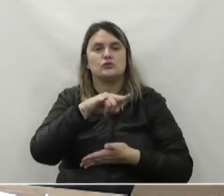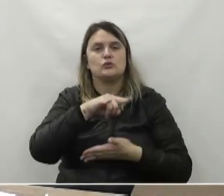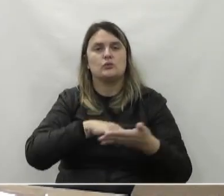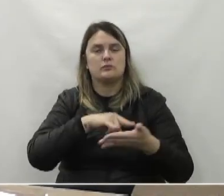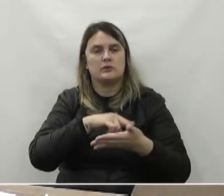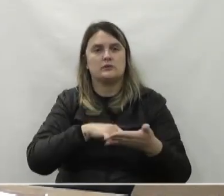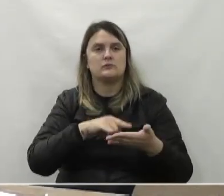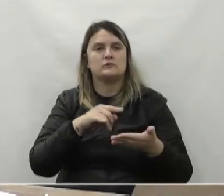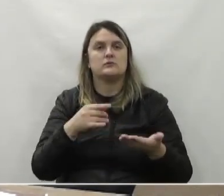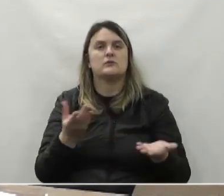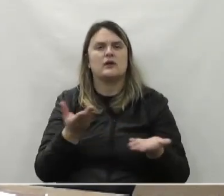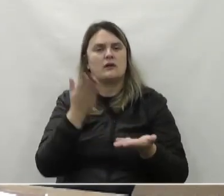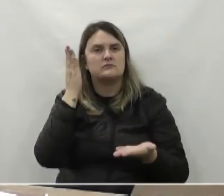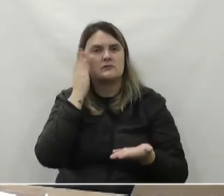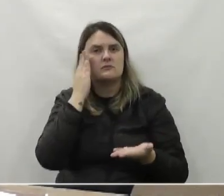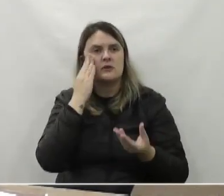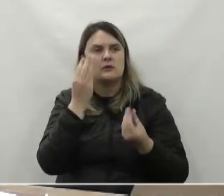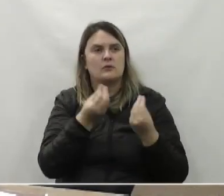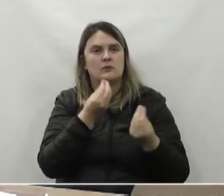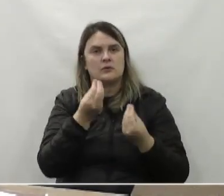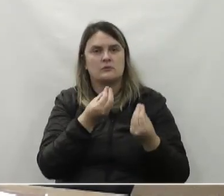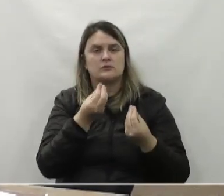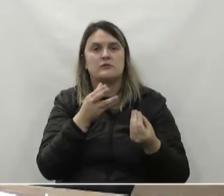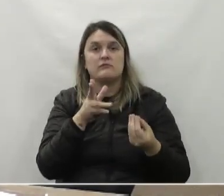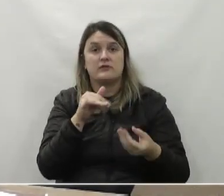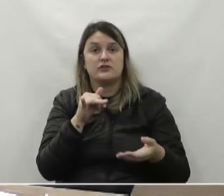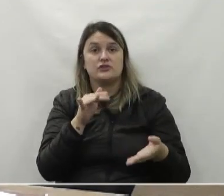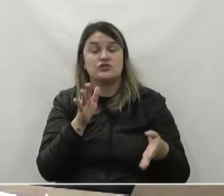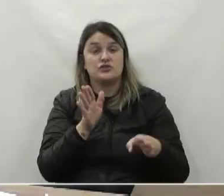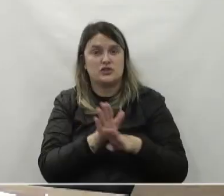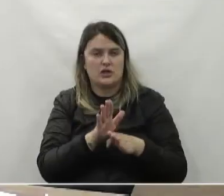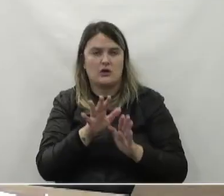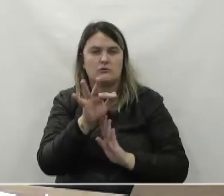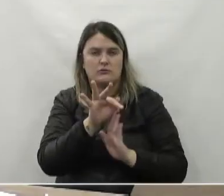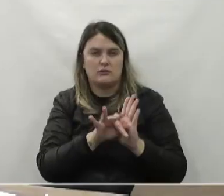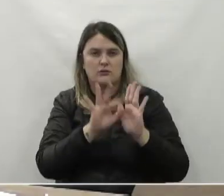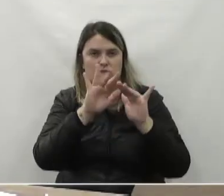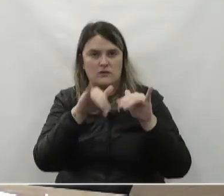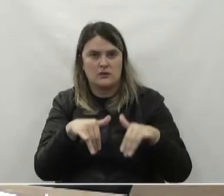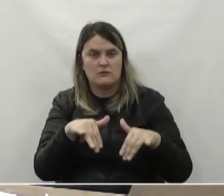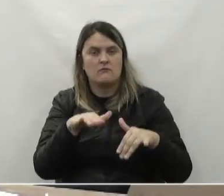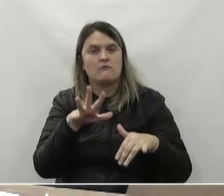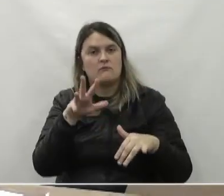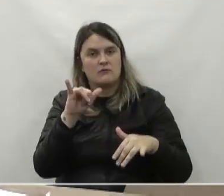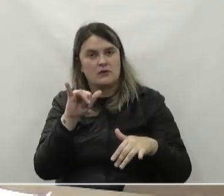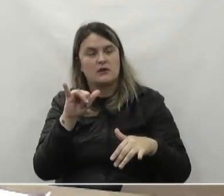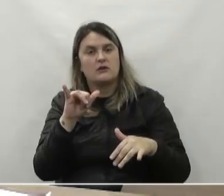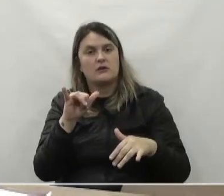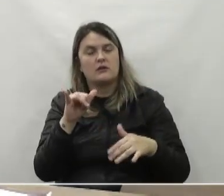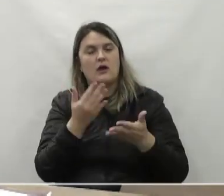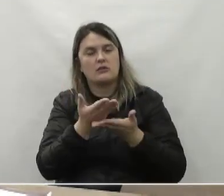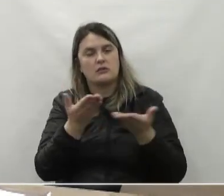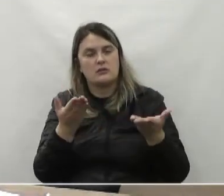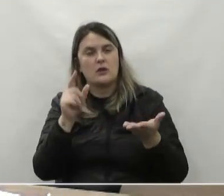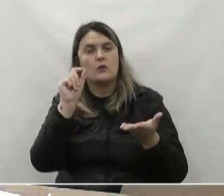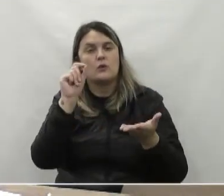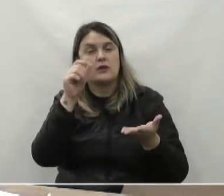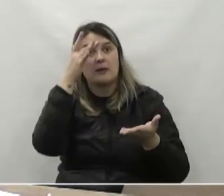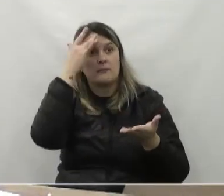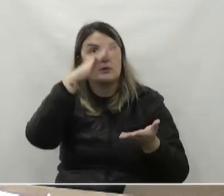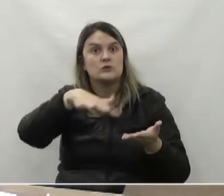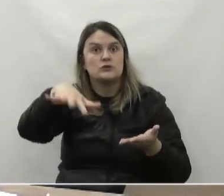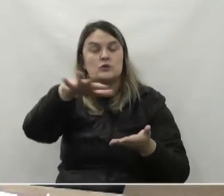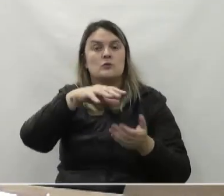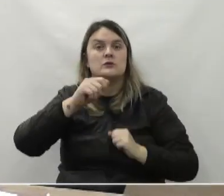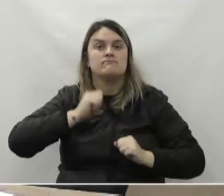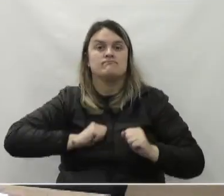essa matéria, né. Temos certeza que está chegando uma definição e que vai atender de